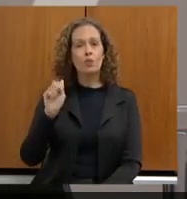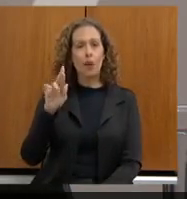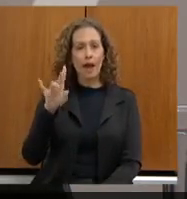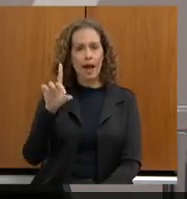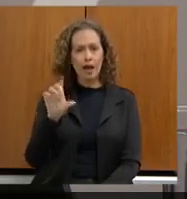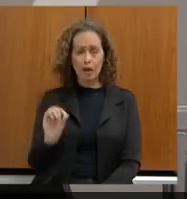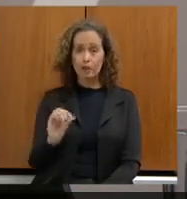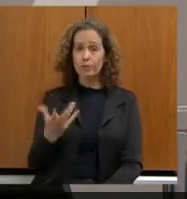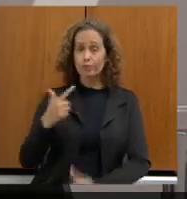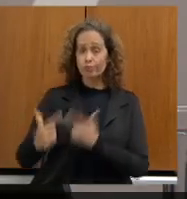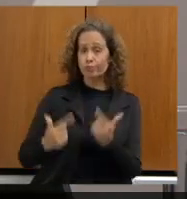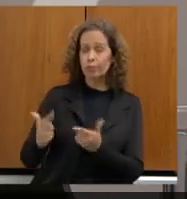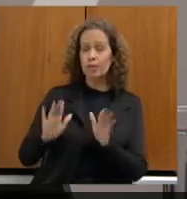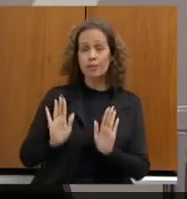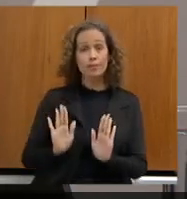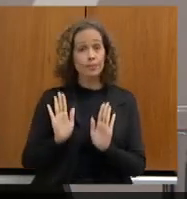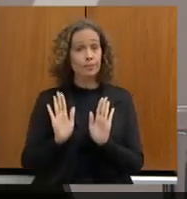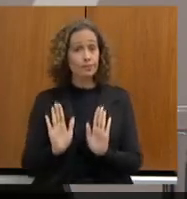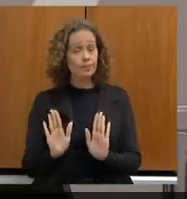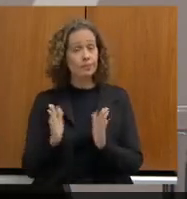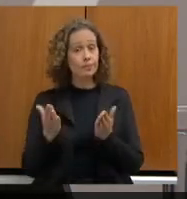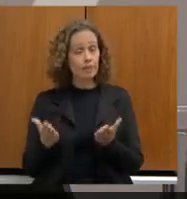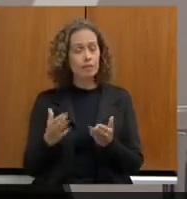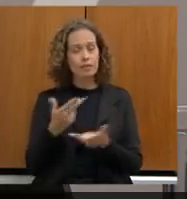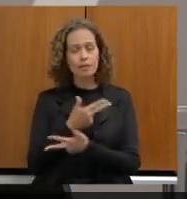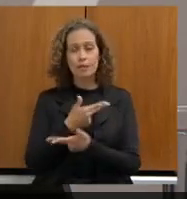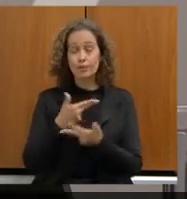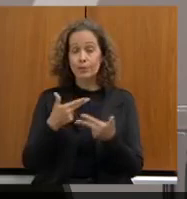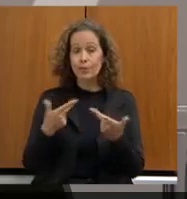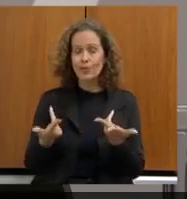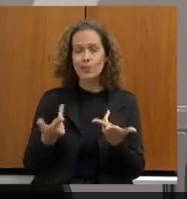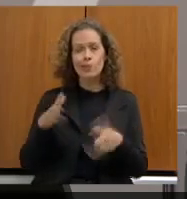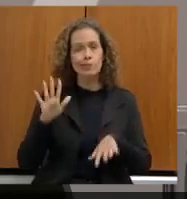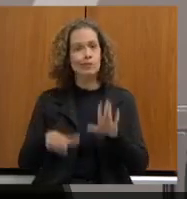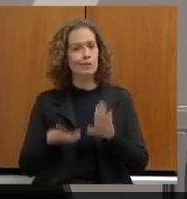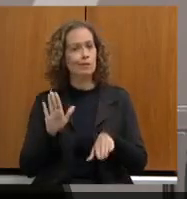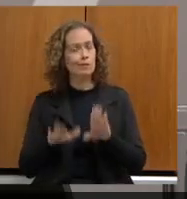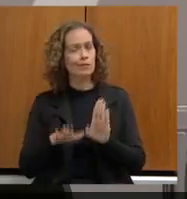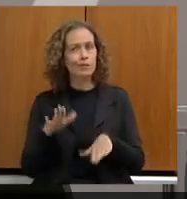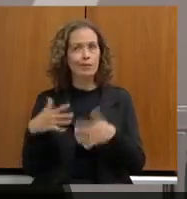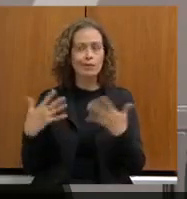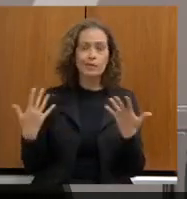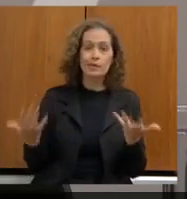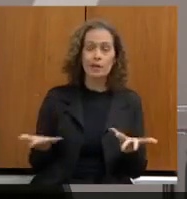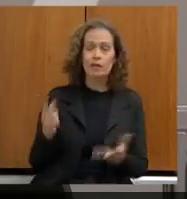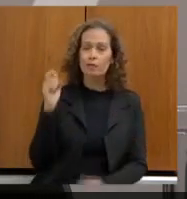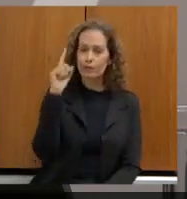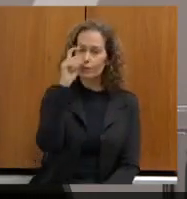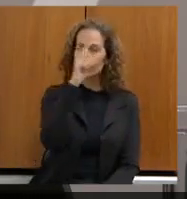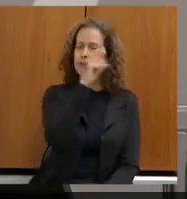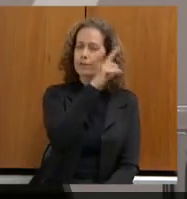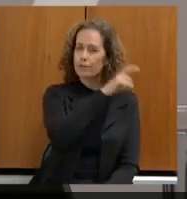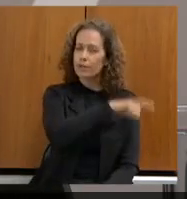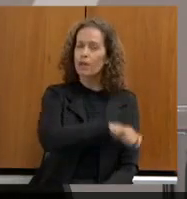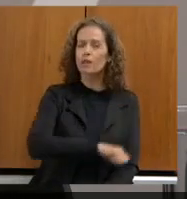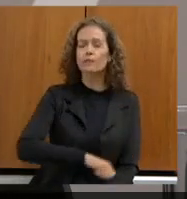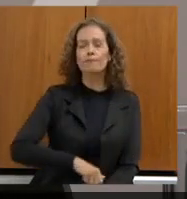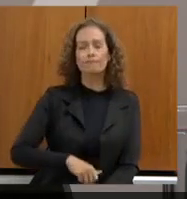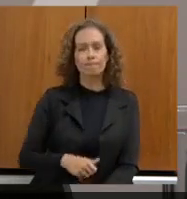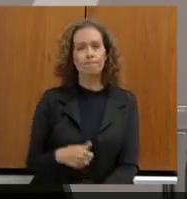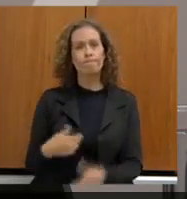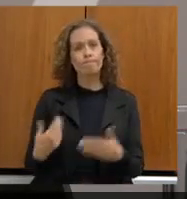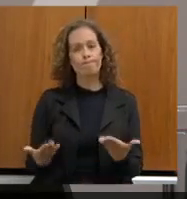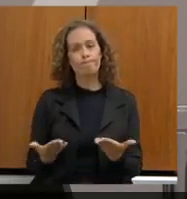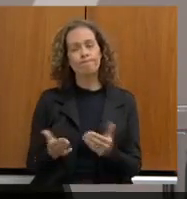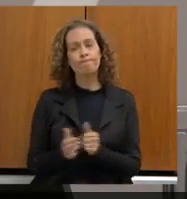conta mas infelizmente as coisas Às vezes a bruxa tá solta e foi